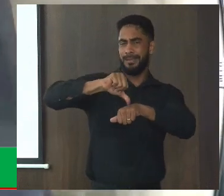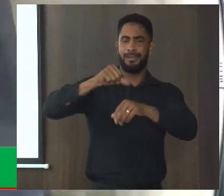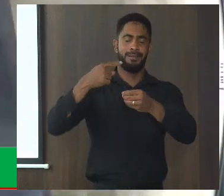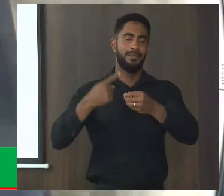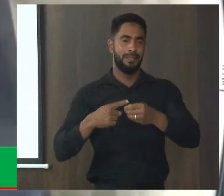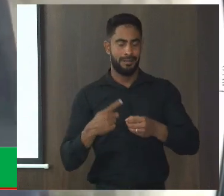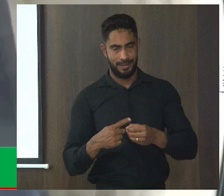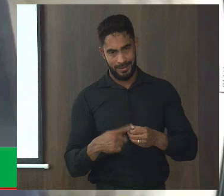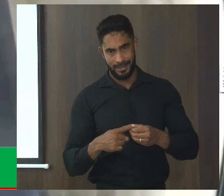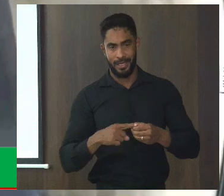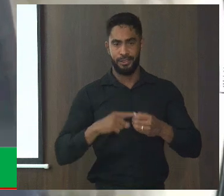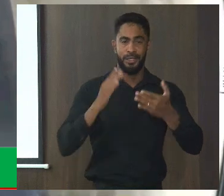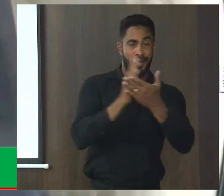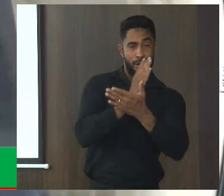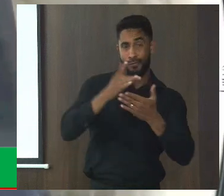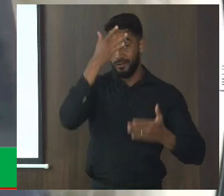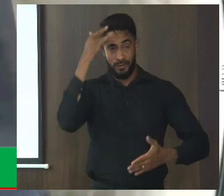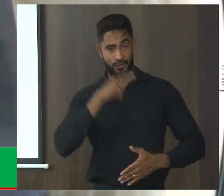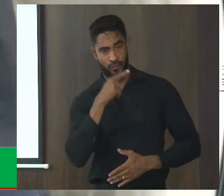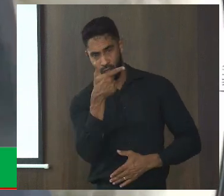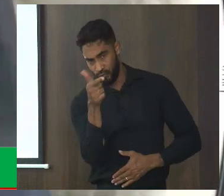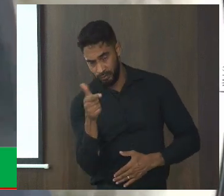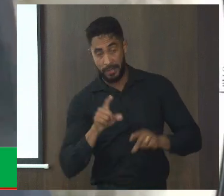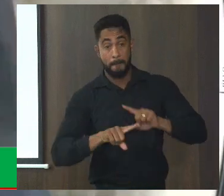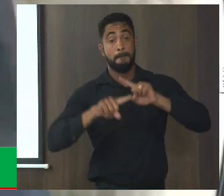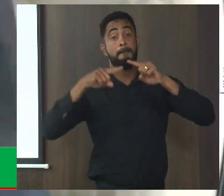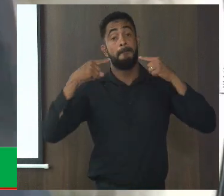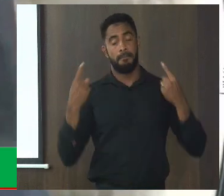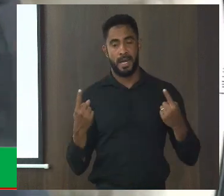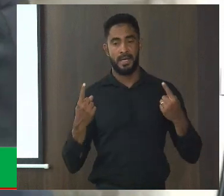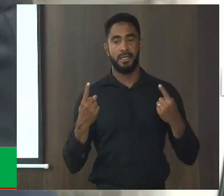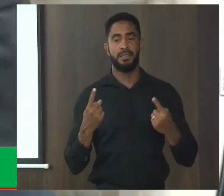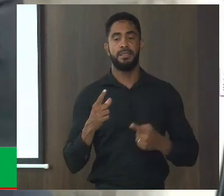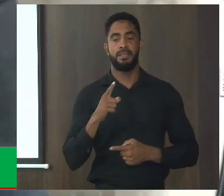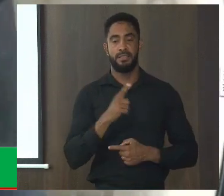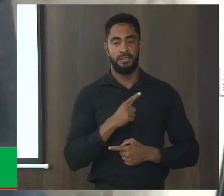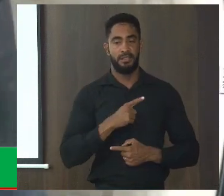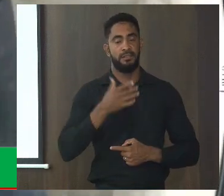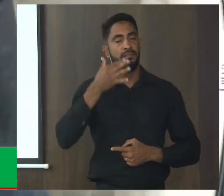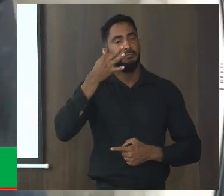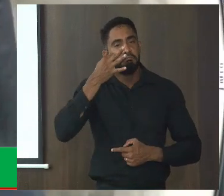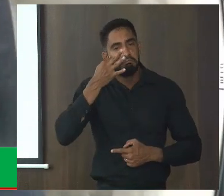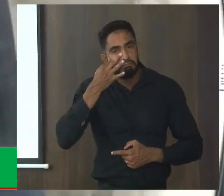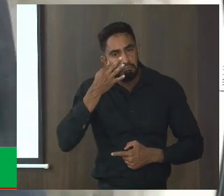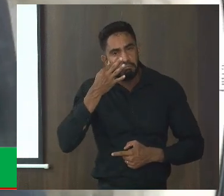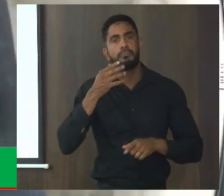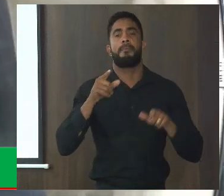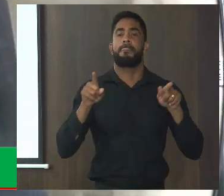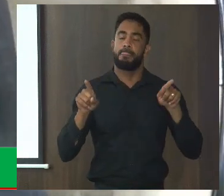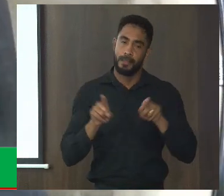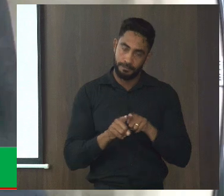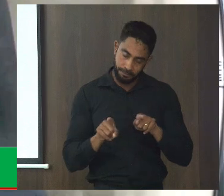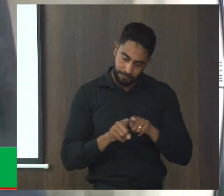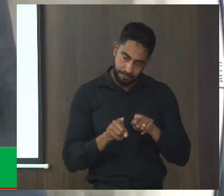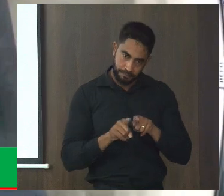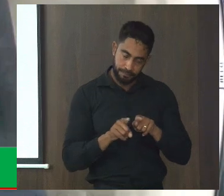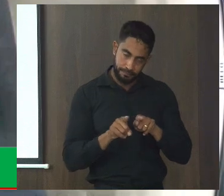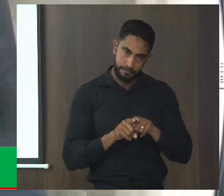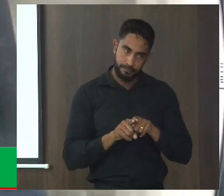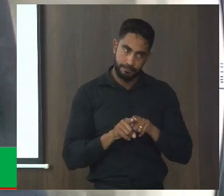poucos têm o privilégio de que temos. Mas já tive presente também nessa barragem, já tive